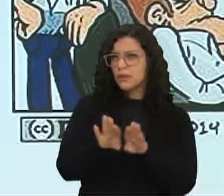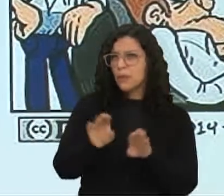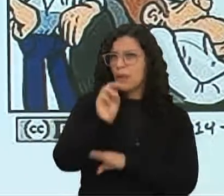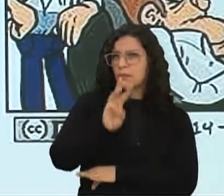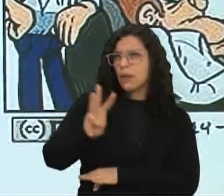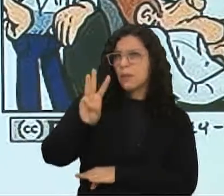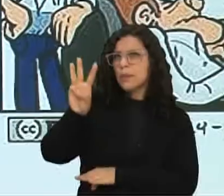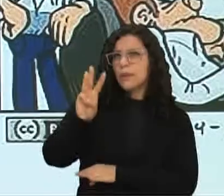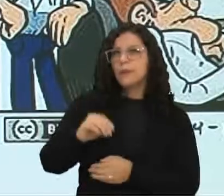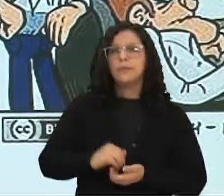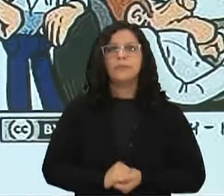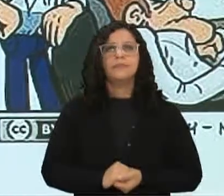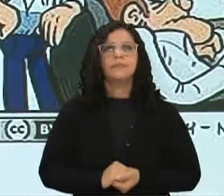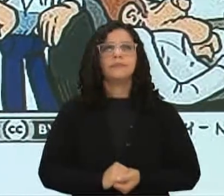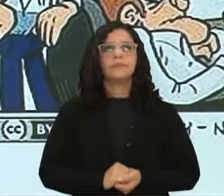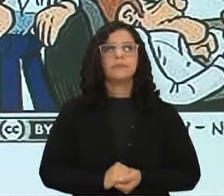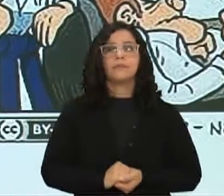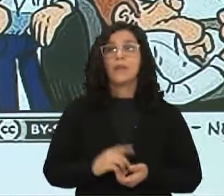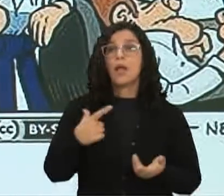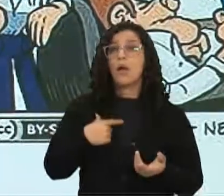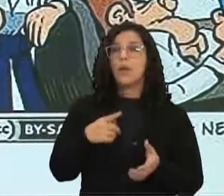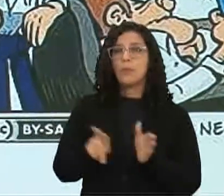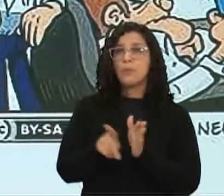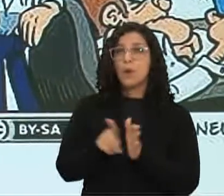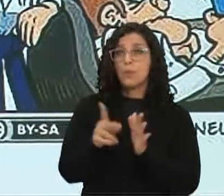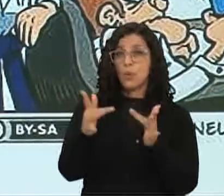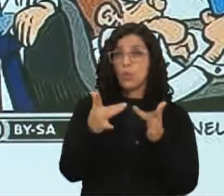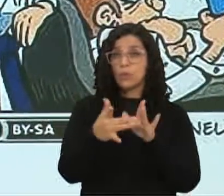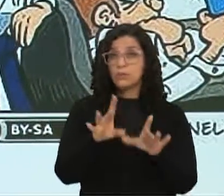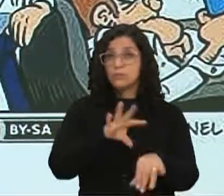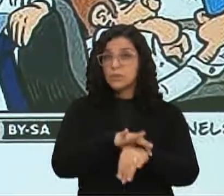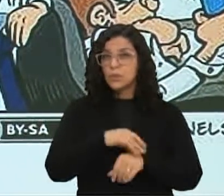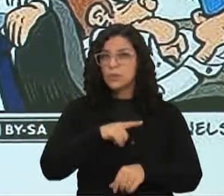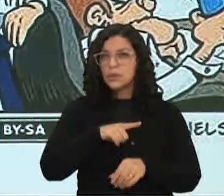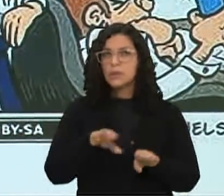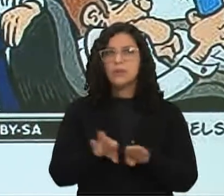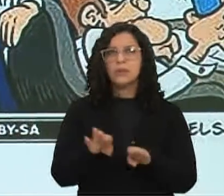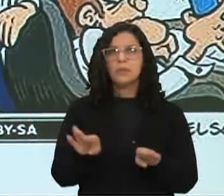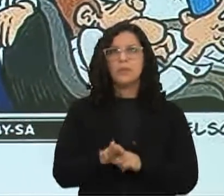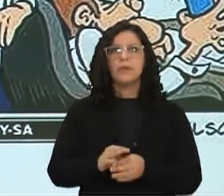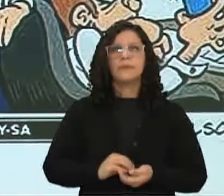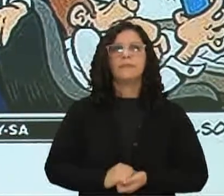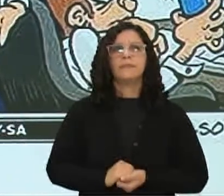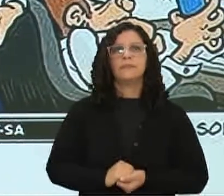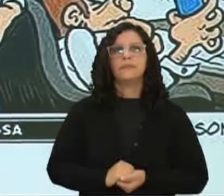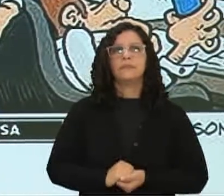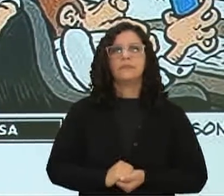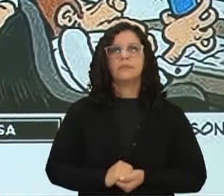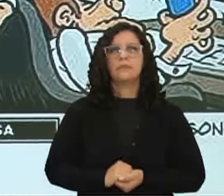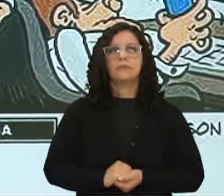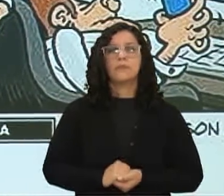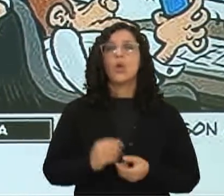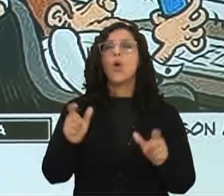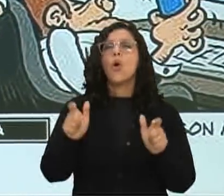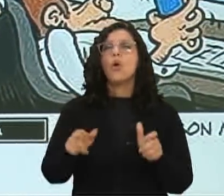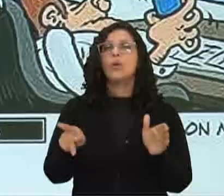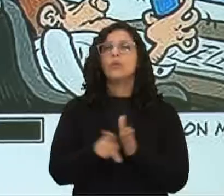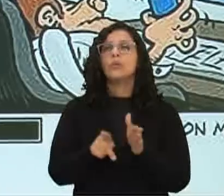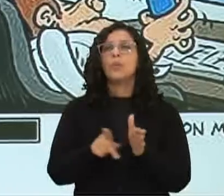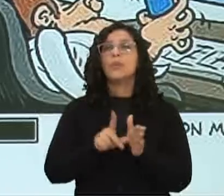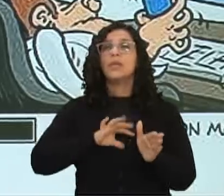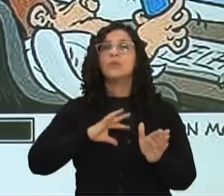também? Is the connection safe? A conexão é segura? Where is the padlock icon? Onde está